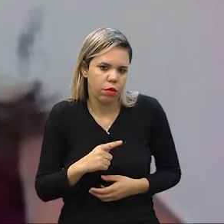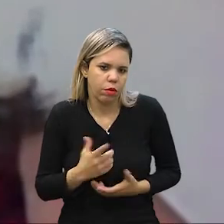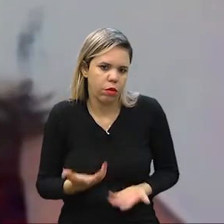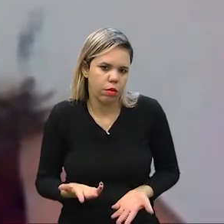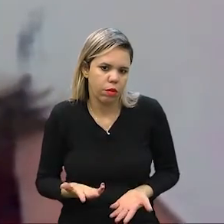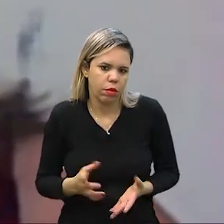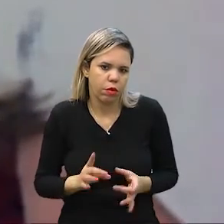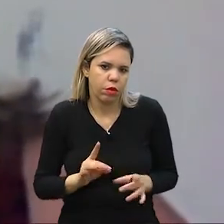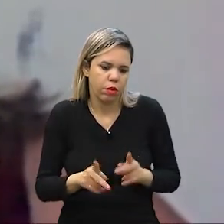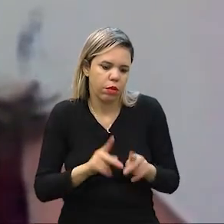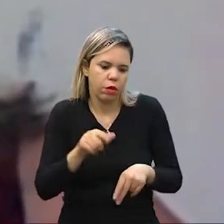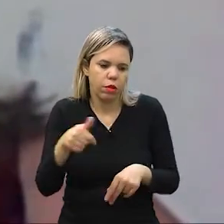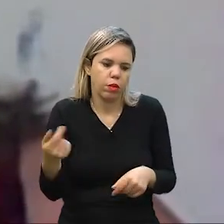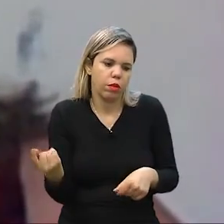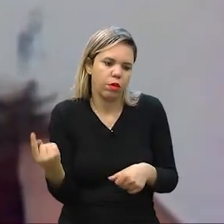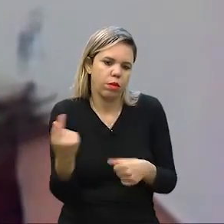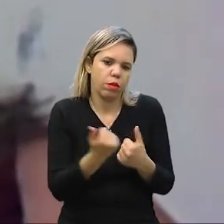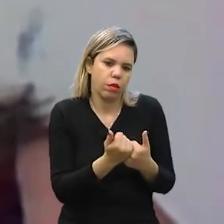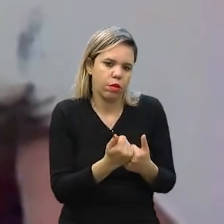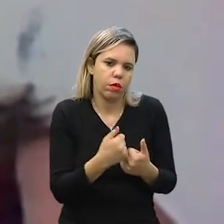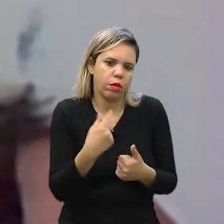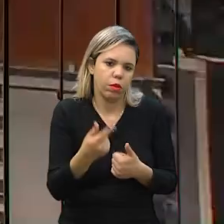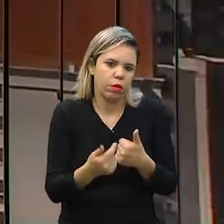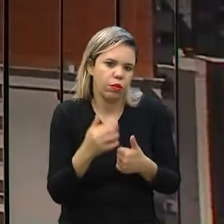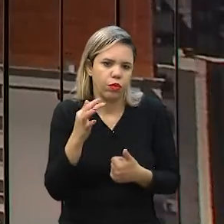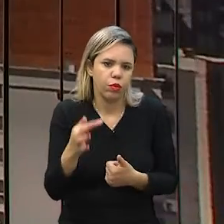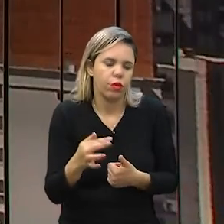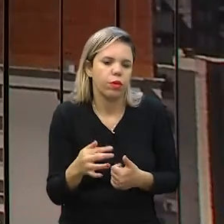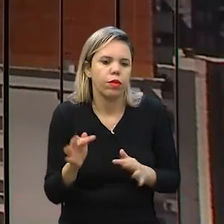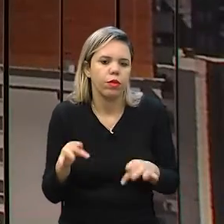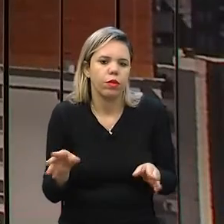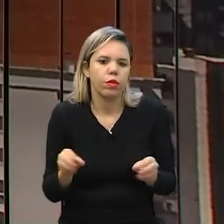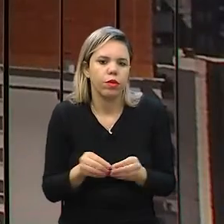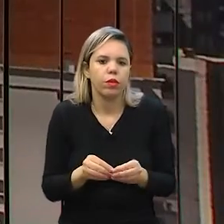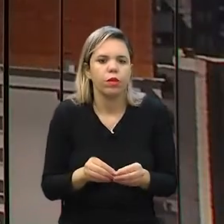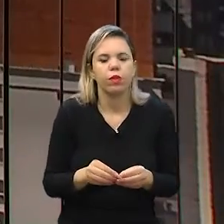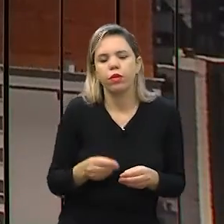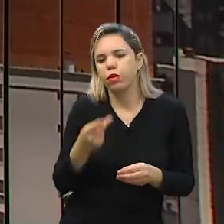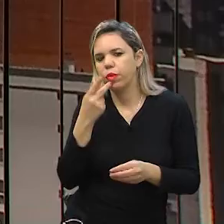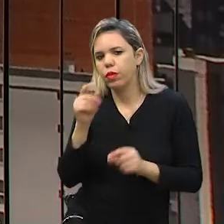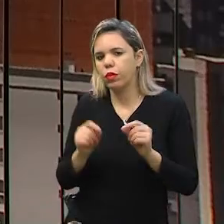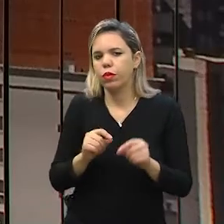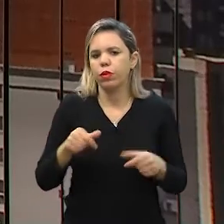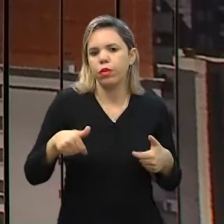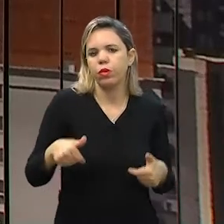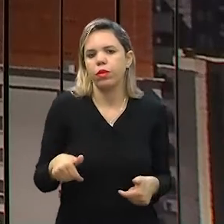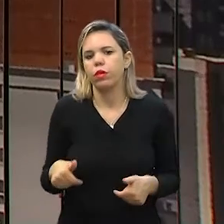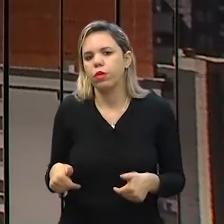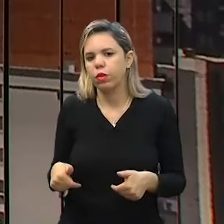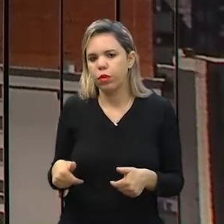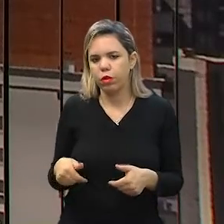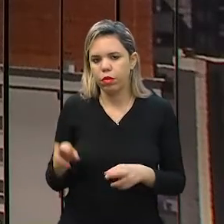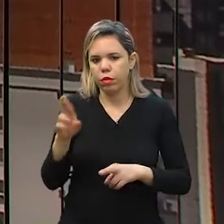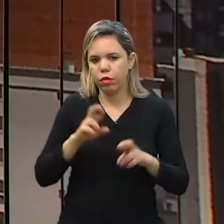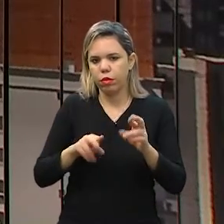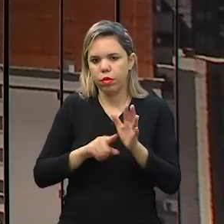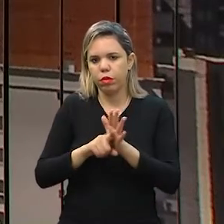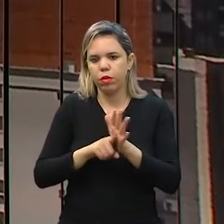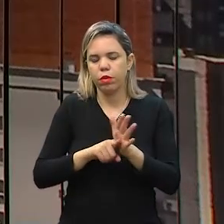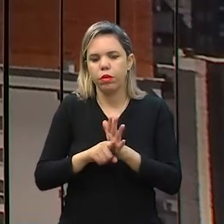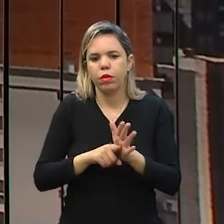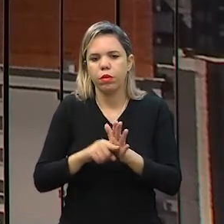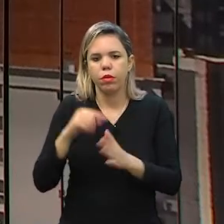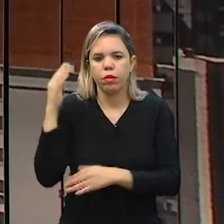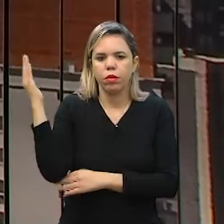deixar para quem vem depois de nós, né? Helena, para a gente encerrar, nós estamos falando de ações que estão em análise.